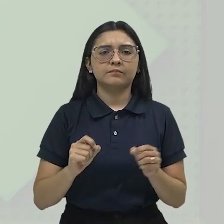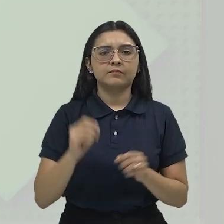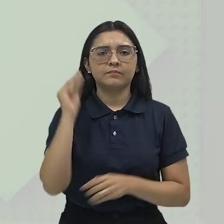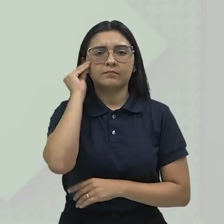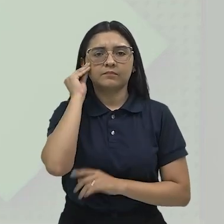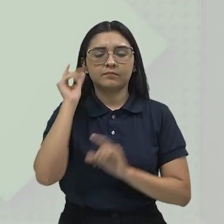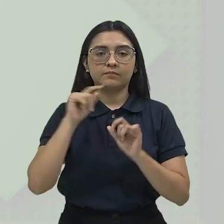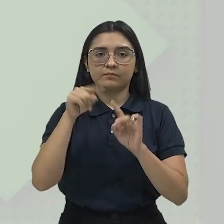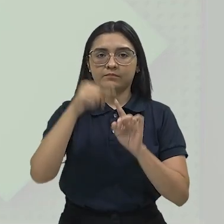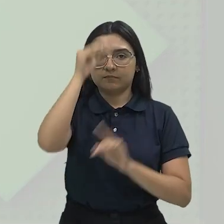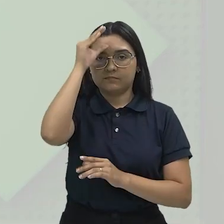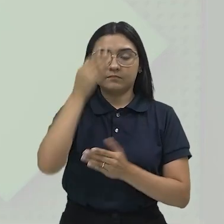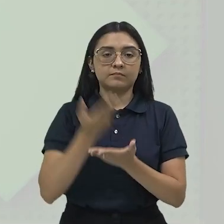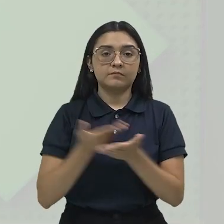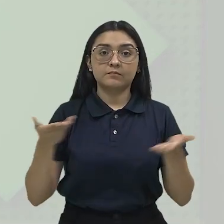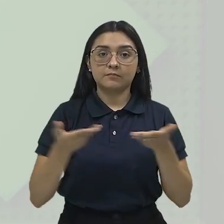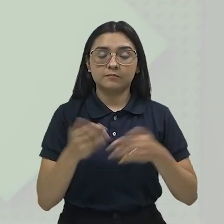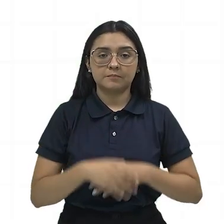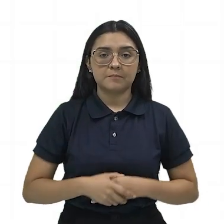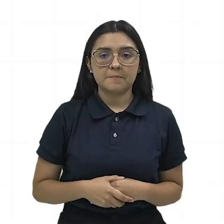de conhecimento da nossa aula.